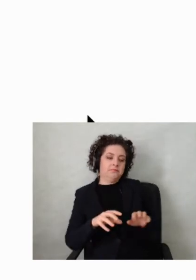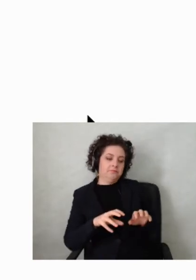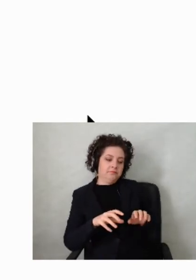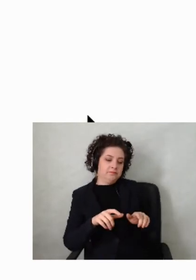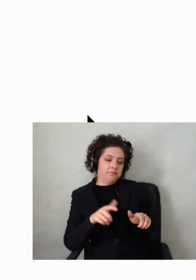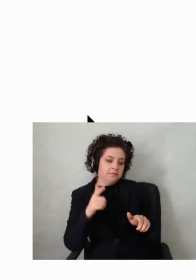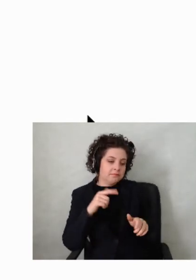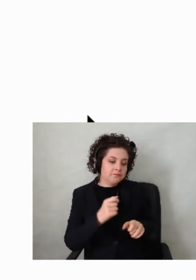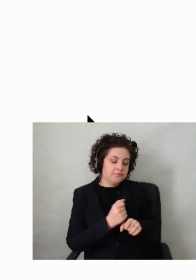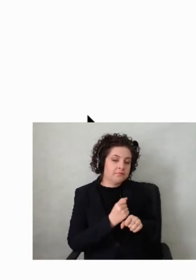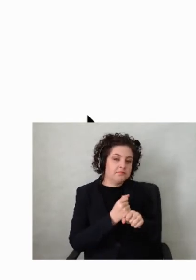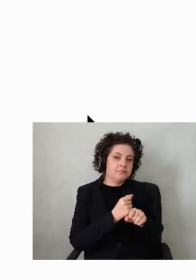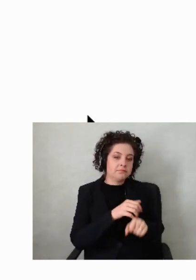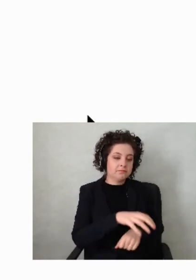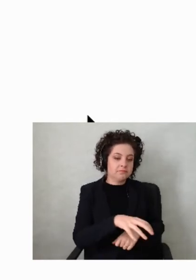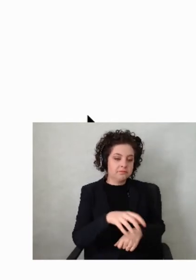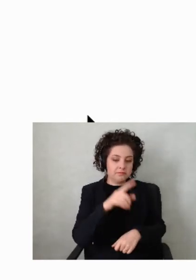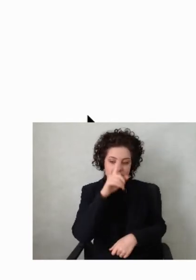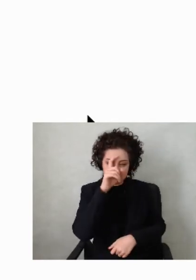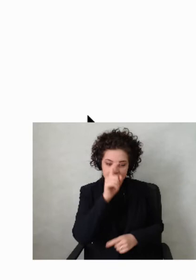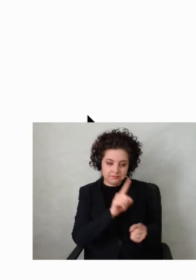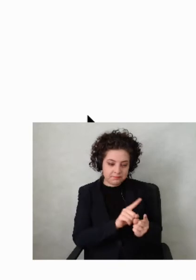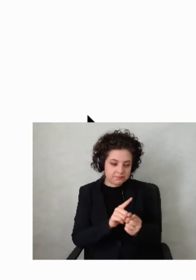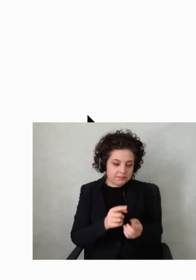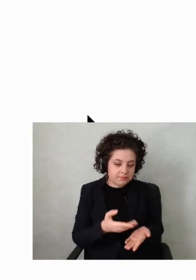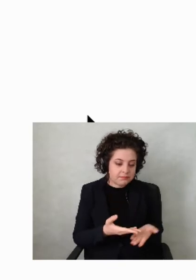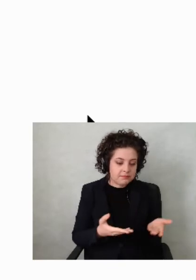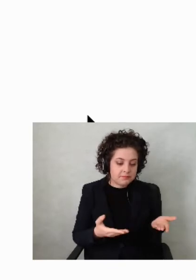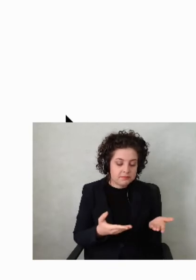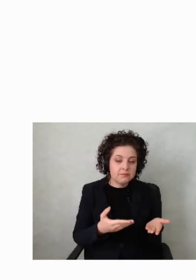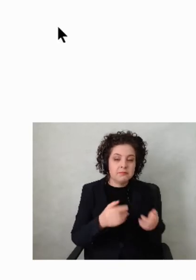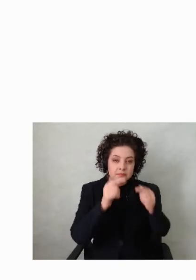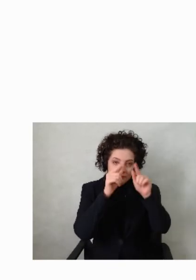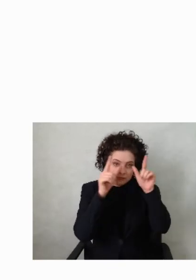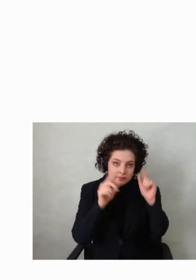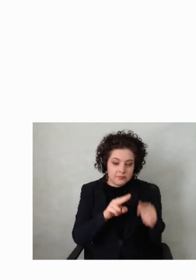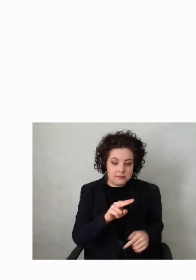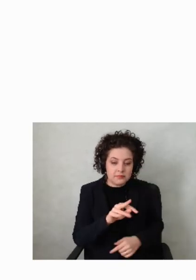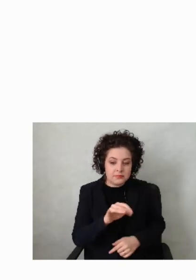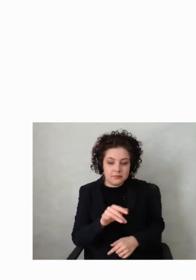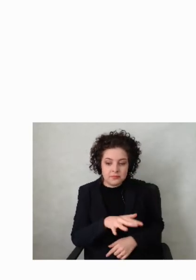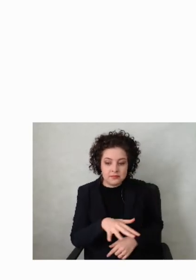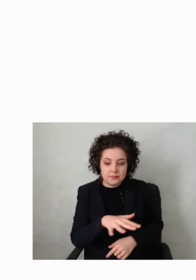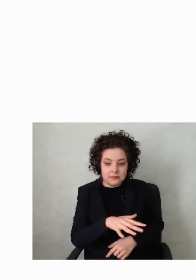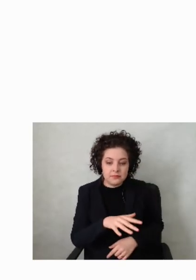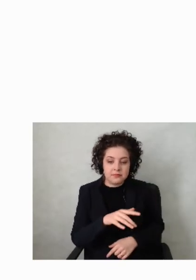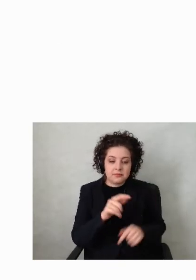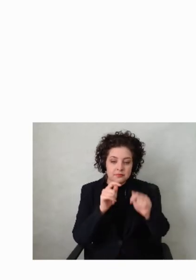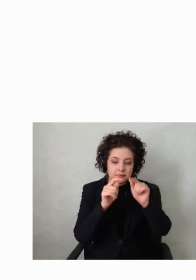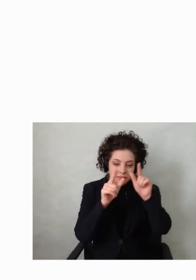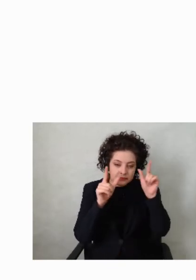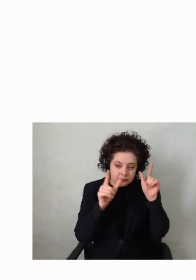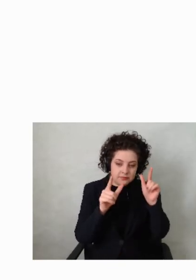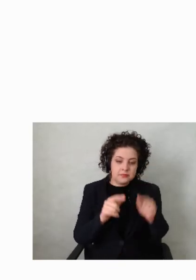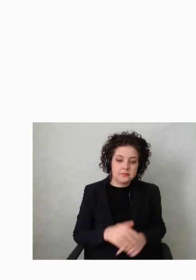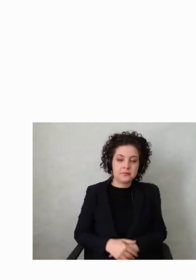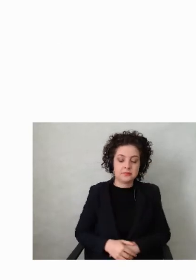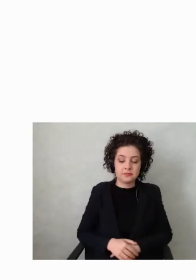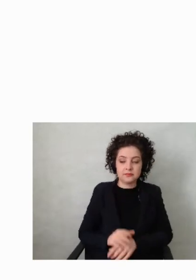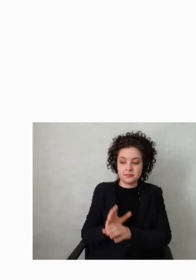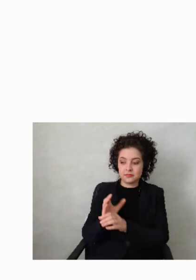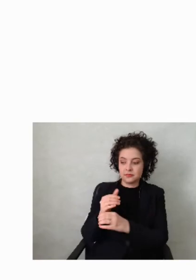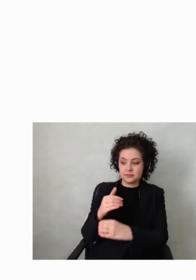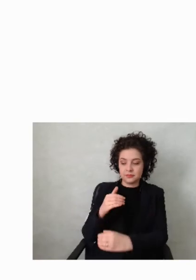hospitalares para enfermaria e UTI, e um segmento ambulatorial. Laboratórios de suporte ao desenvolvimento